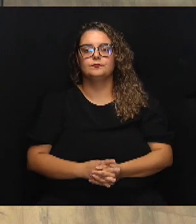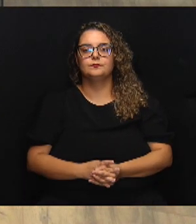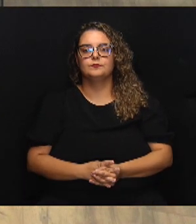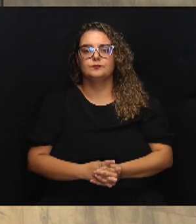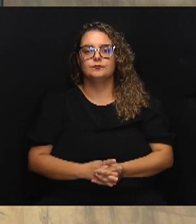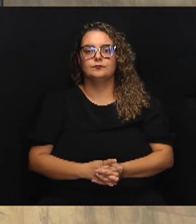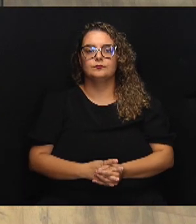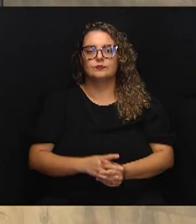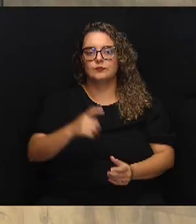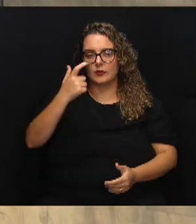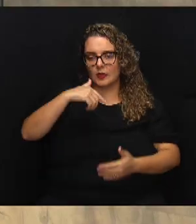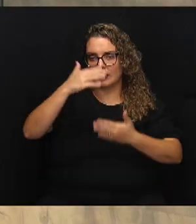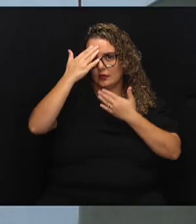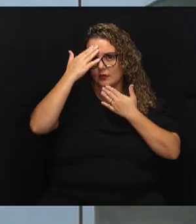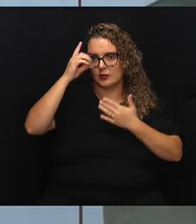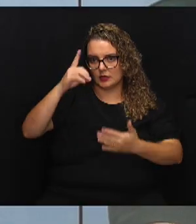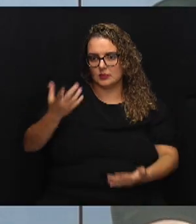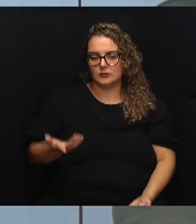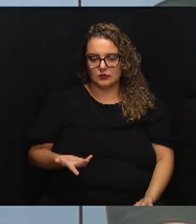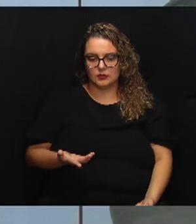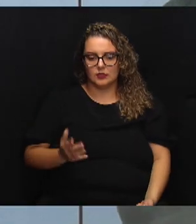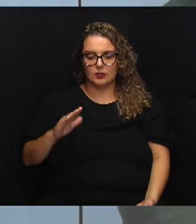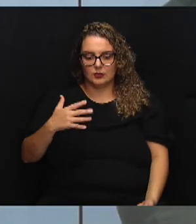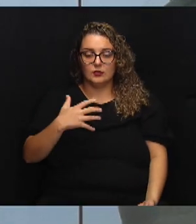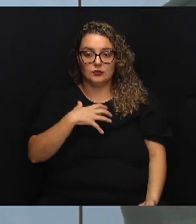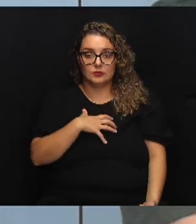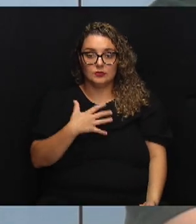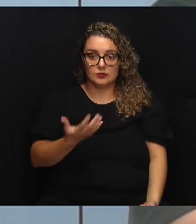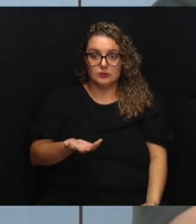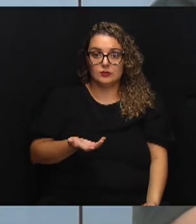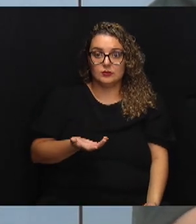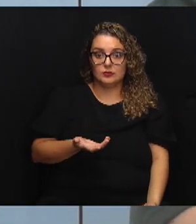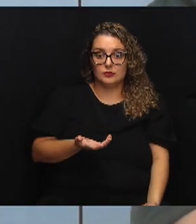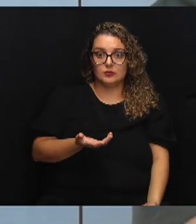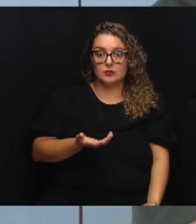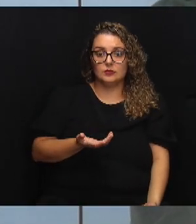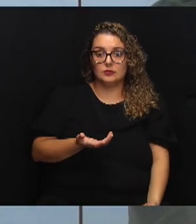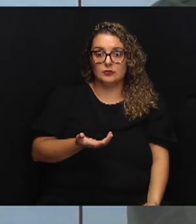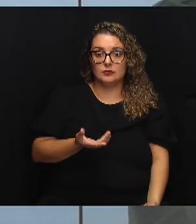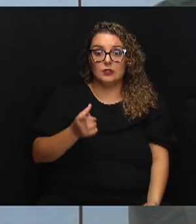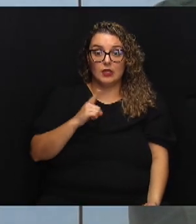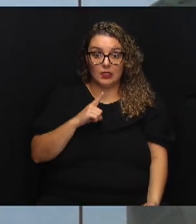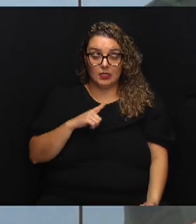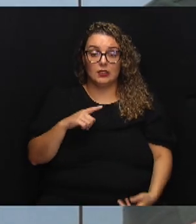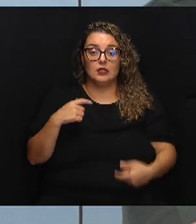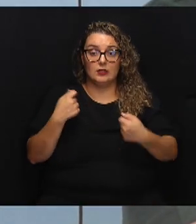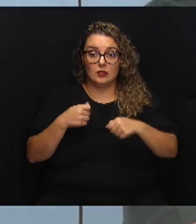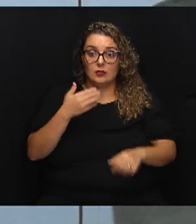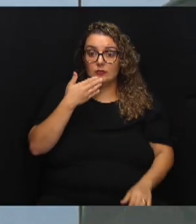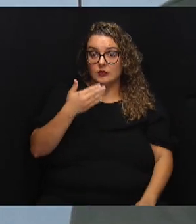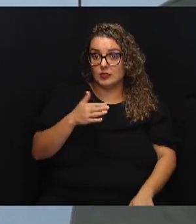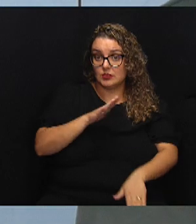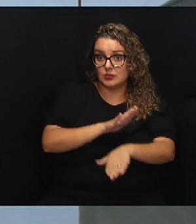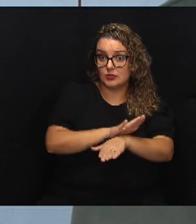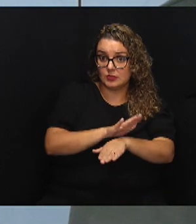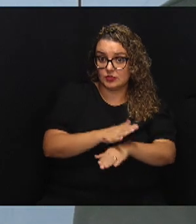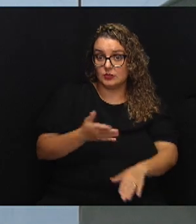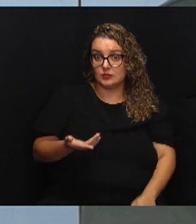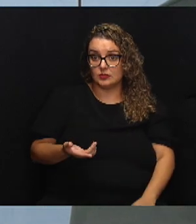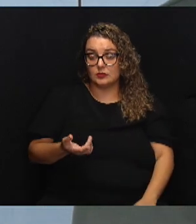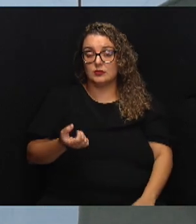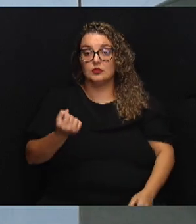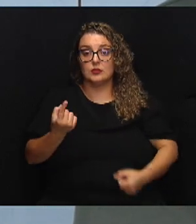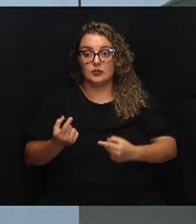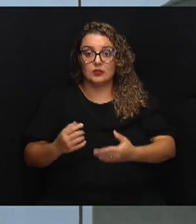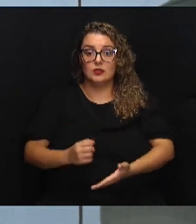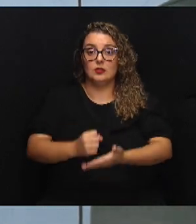eu, graças a Deus, né, quando eu me sinto que tem a necessidade de pedir ajuda, que determinados resgates